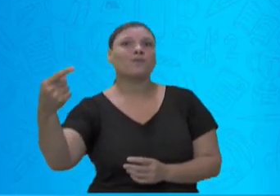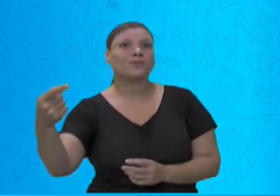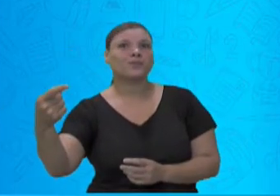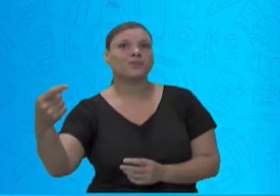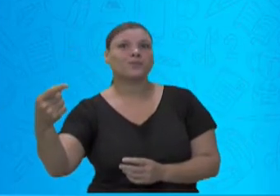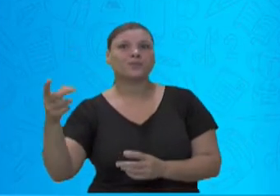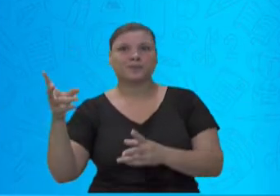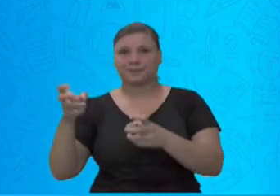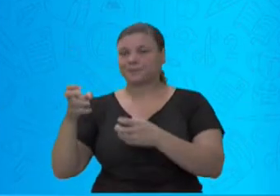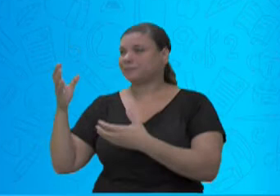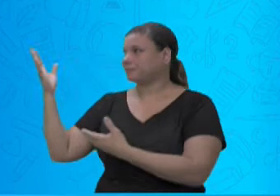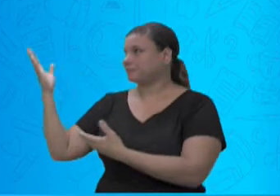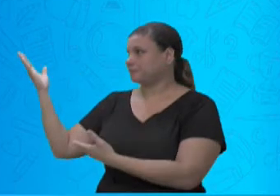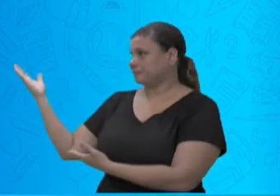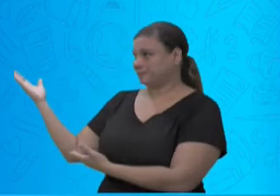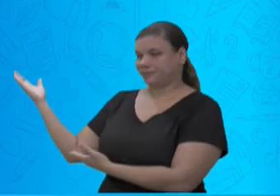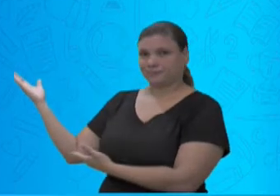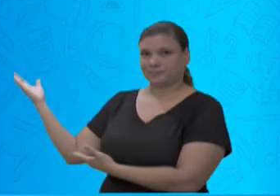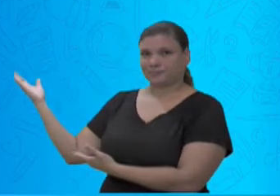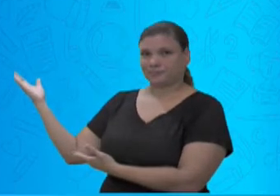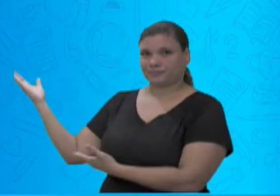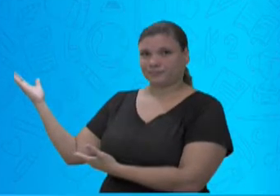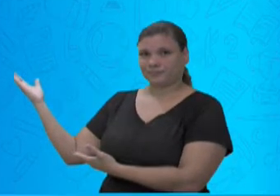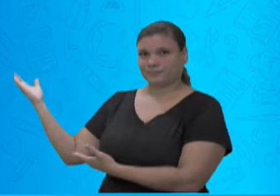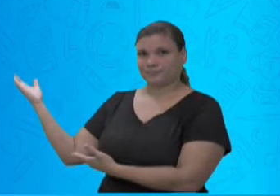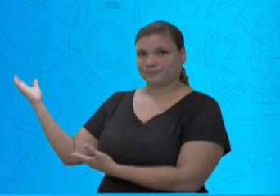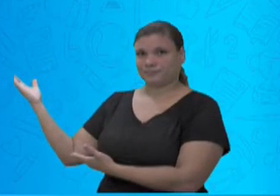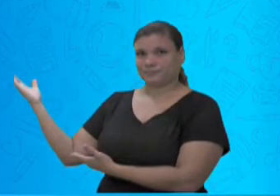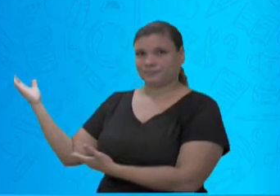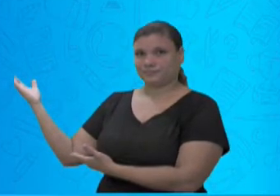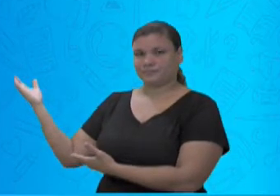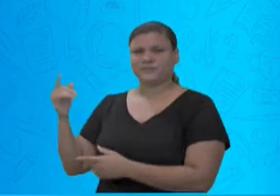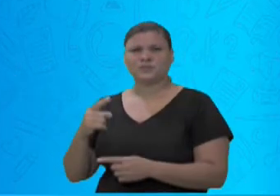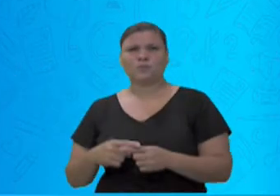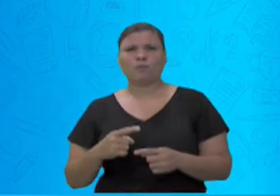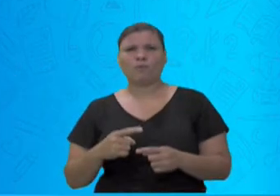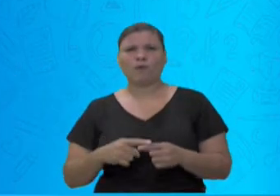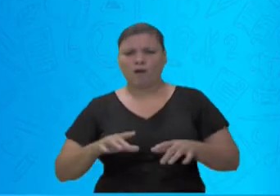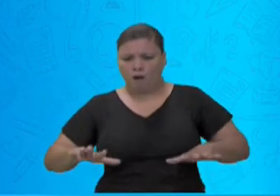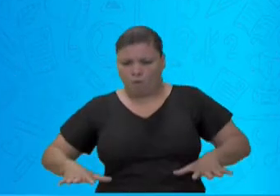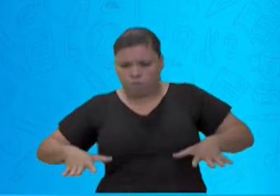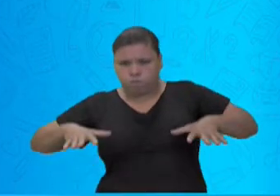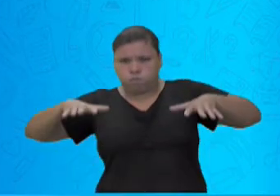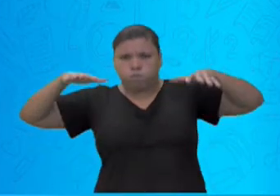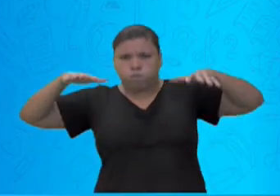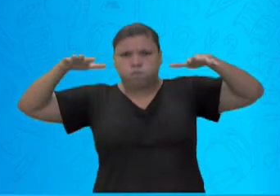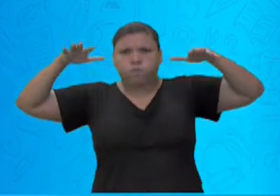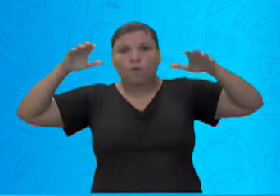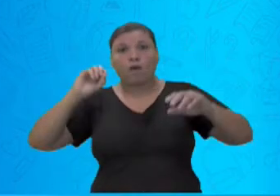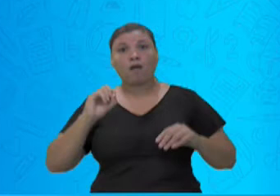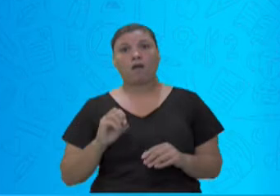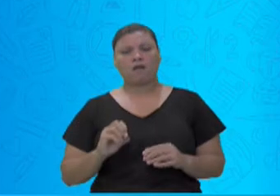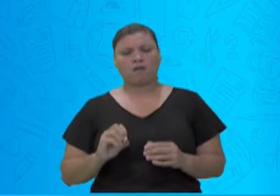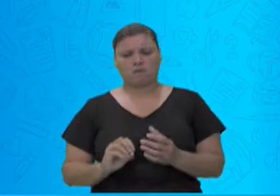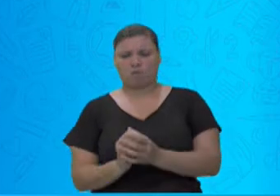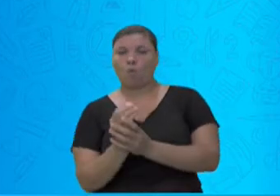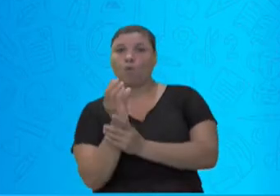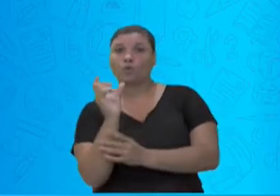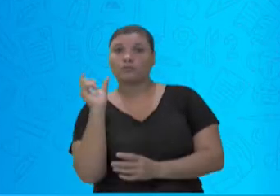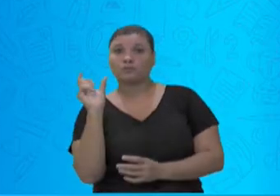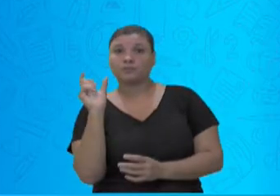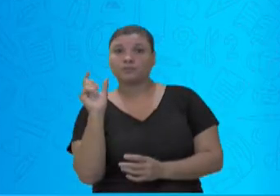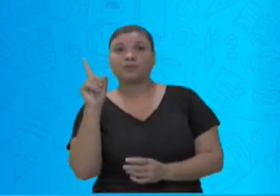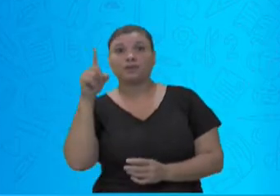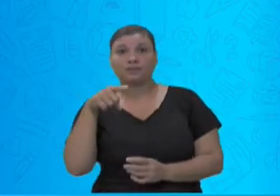Enchente é uma palavra que deriva do cheio, de encher também. Já